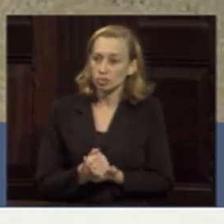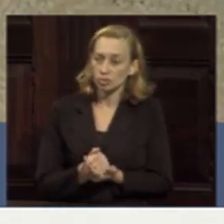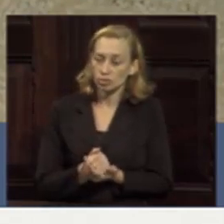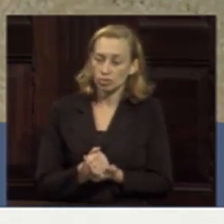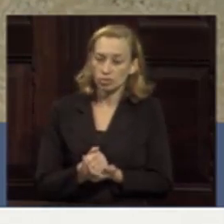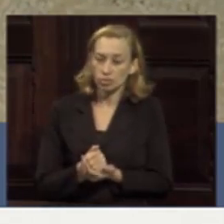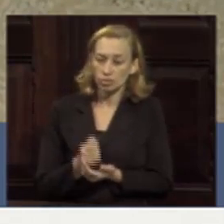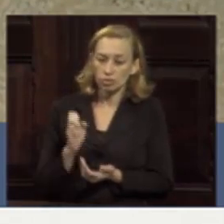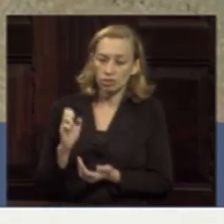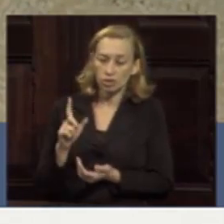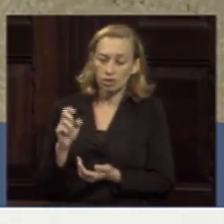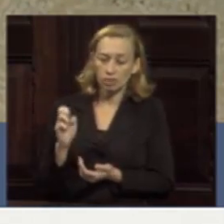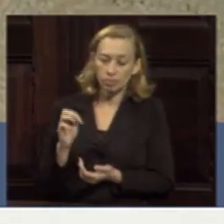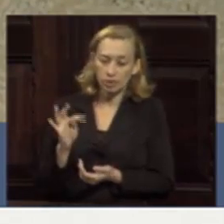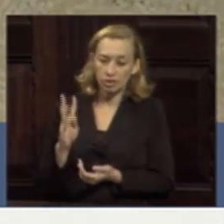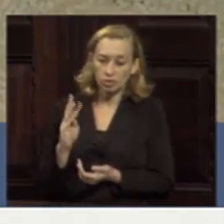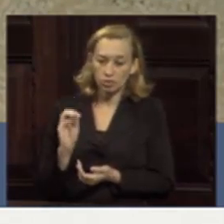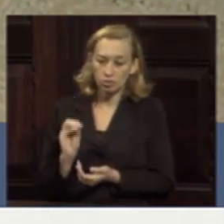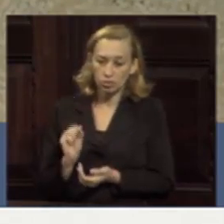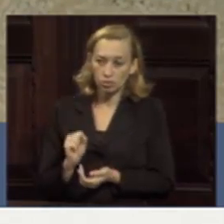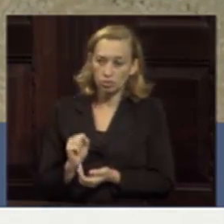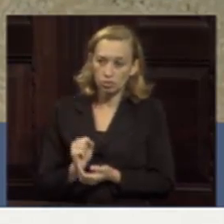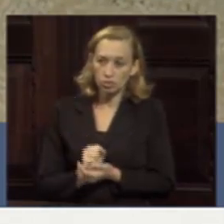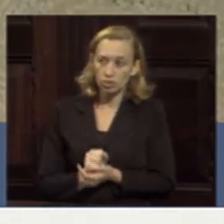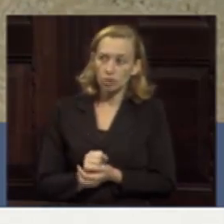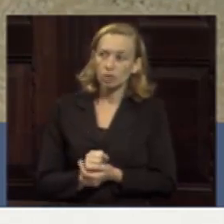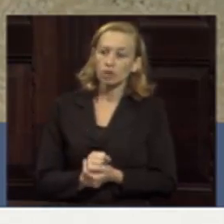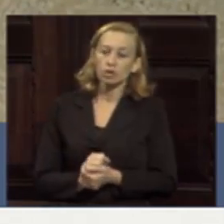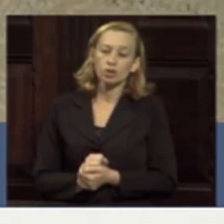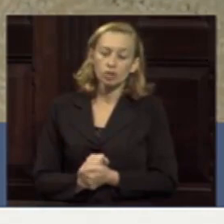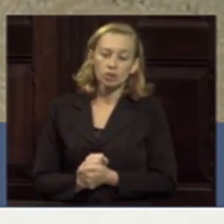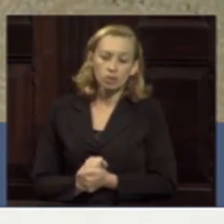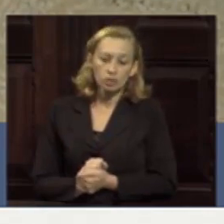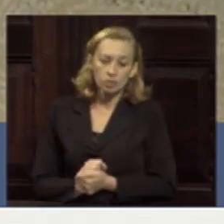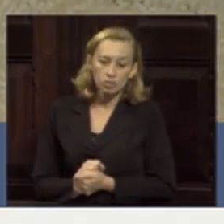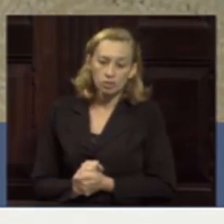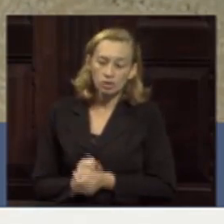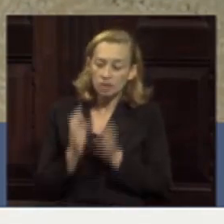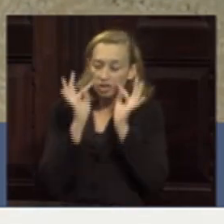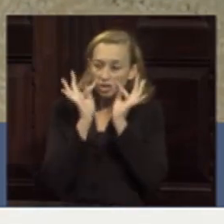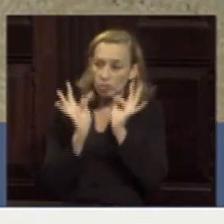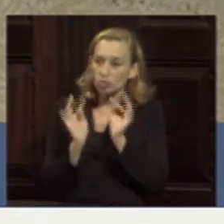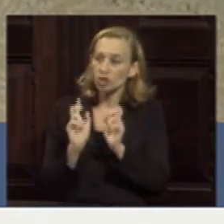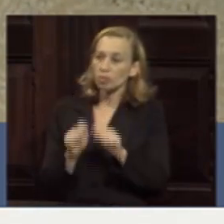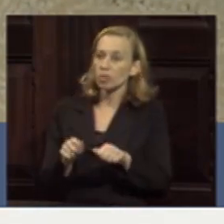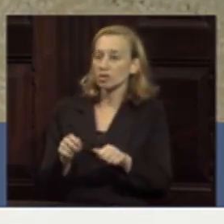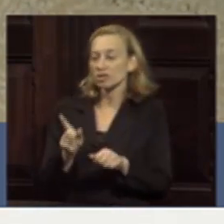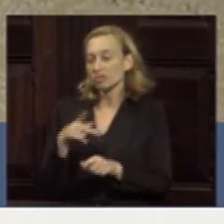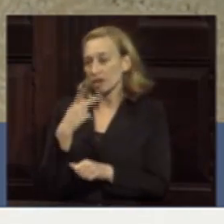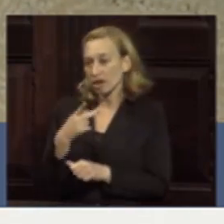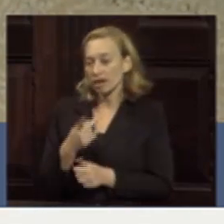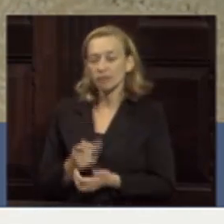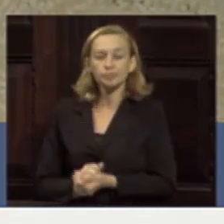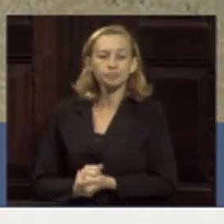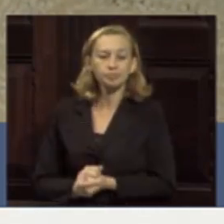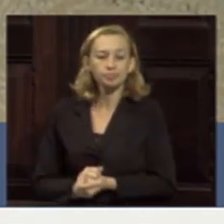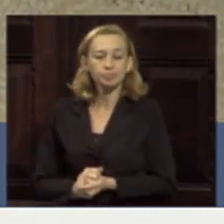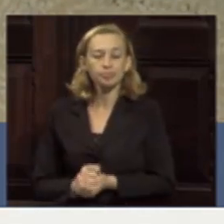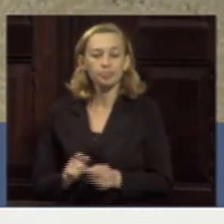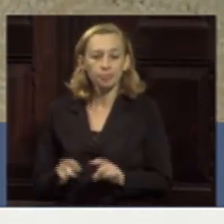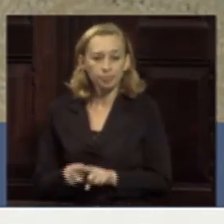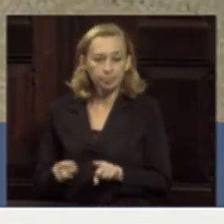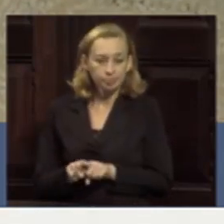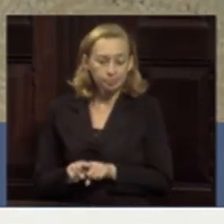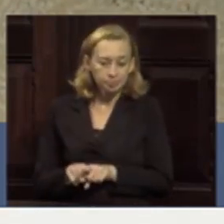testemunhais, não só da vítima, mas como testemunhas que possam ter havido. Da mesma